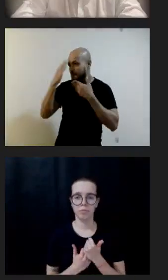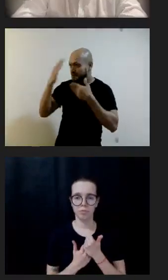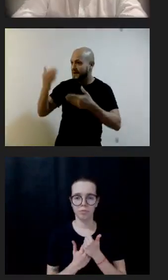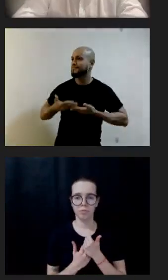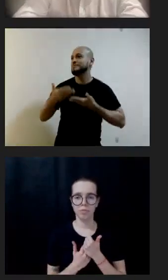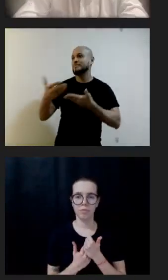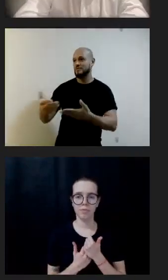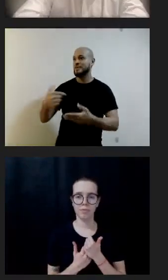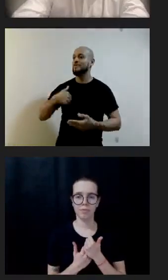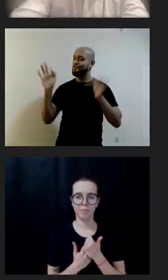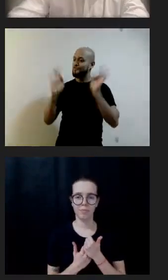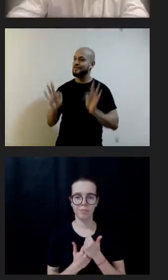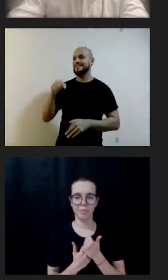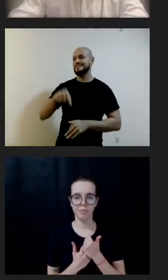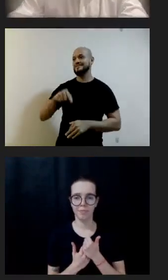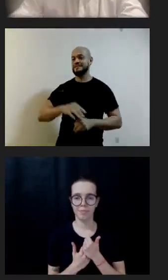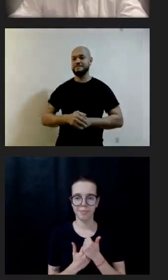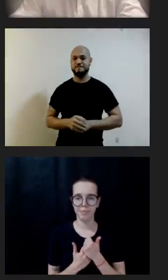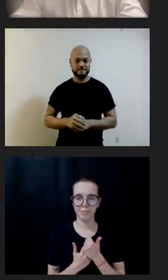aqui.